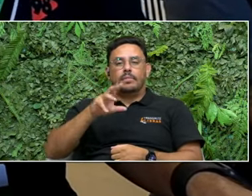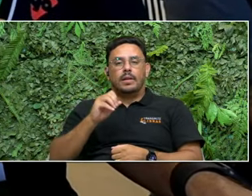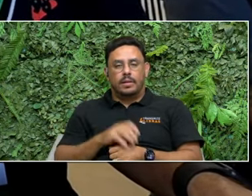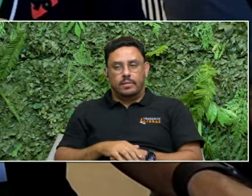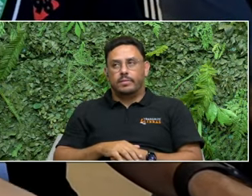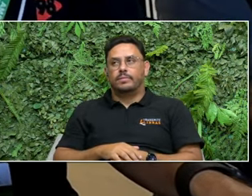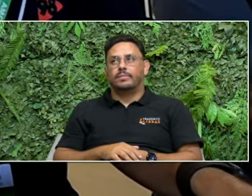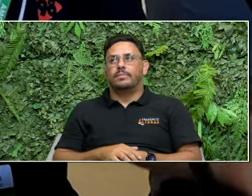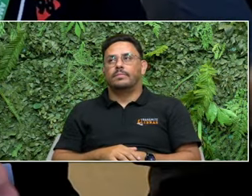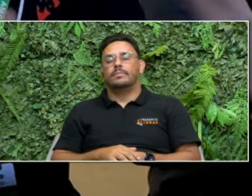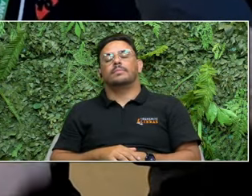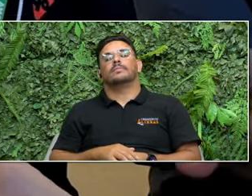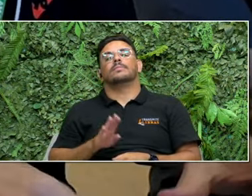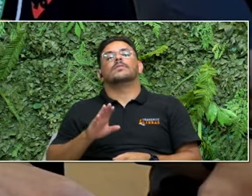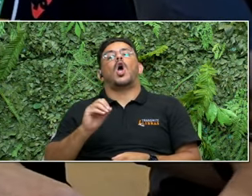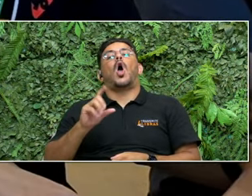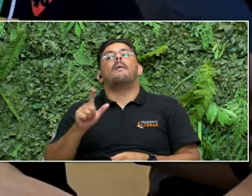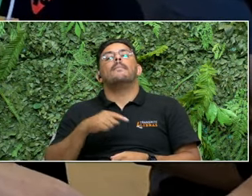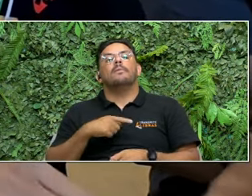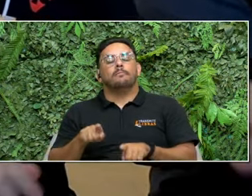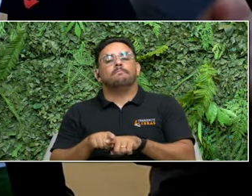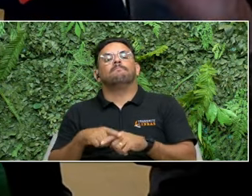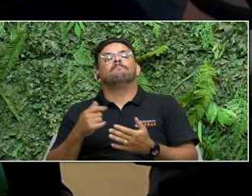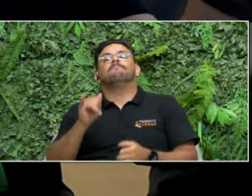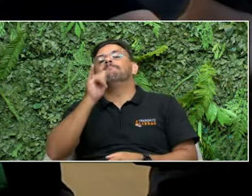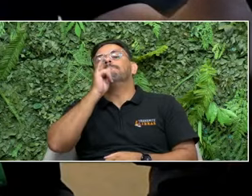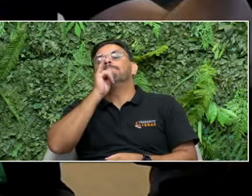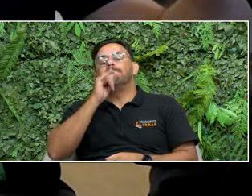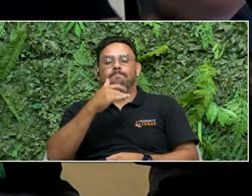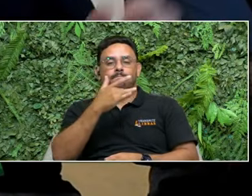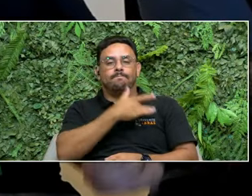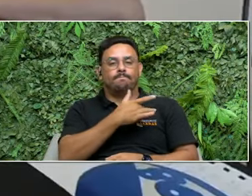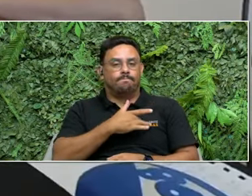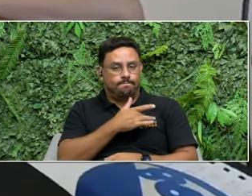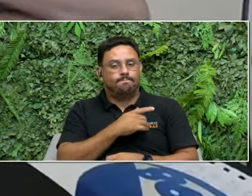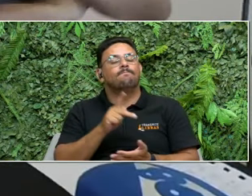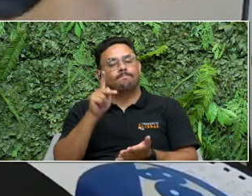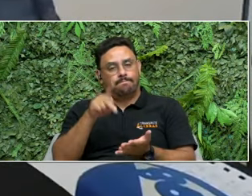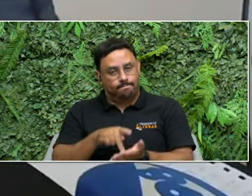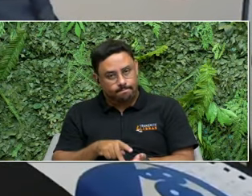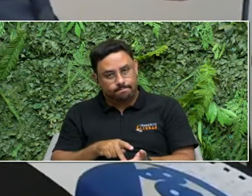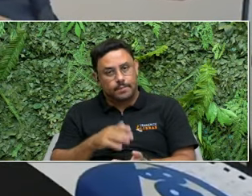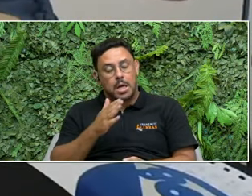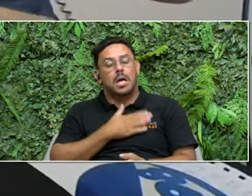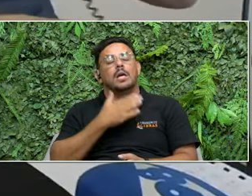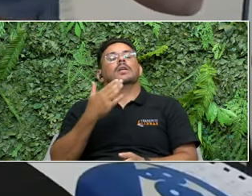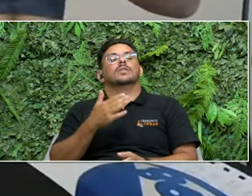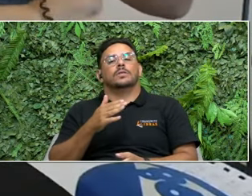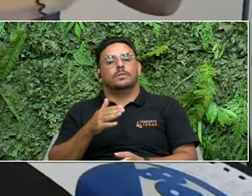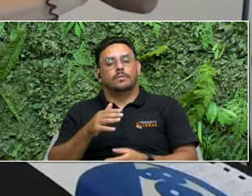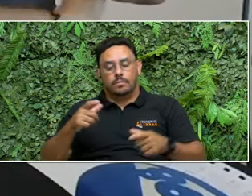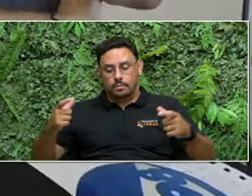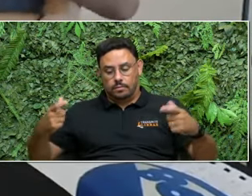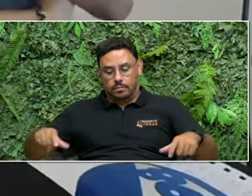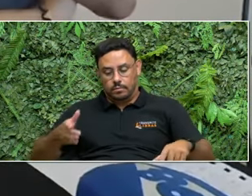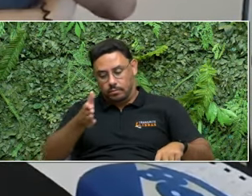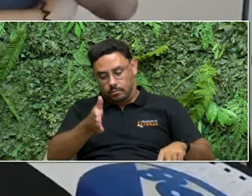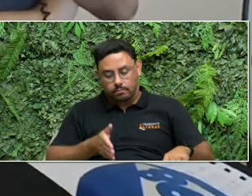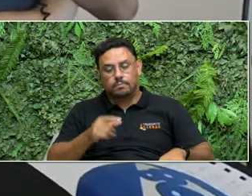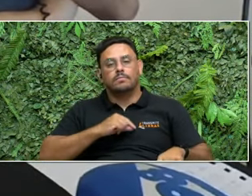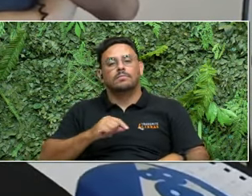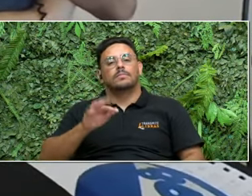responsabilidade que ele chamou para Si viu Bob Ô Bob e no caso do Cruzeiro obviamente a no